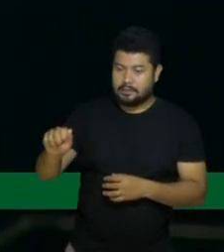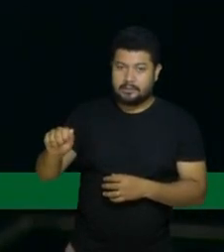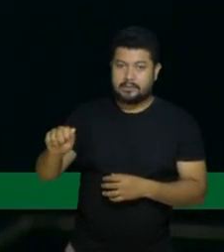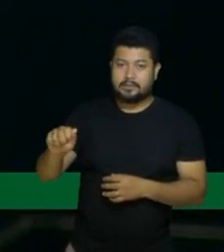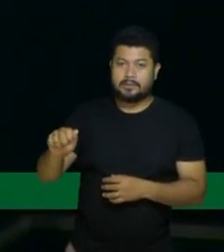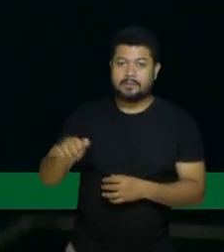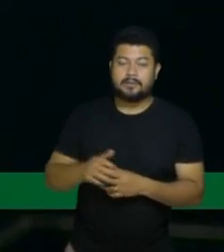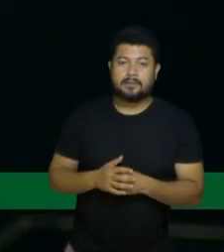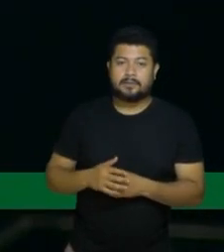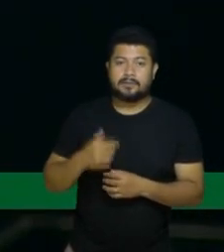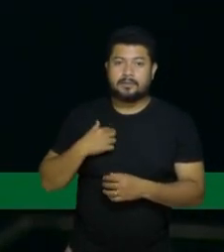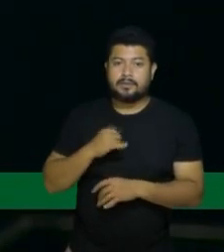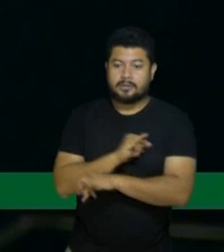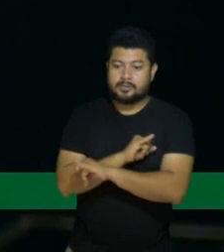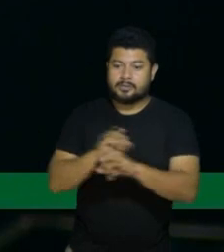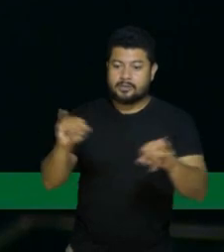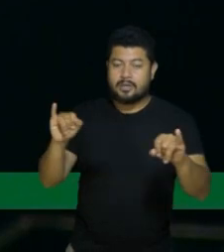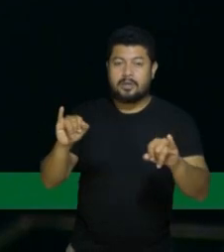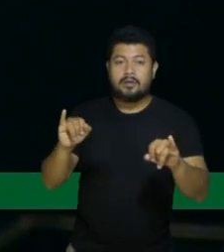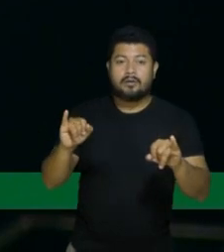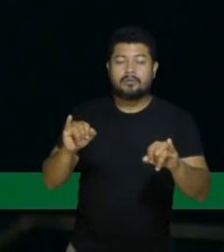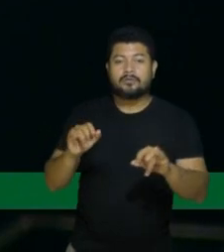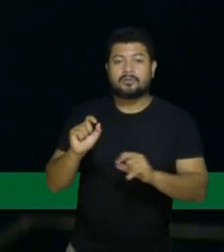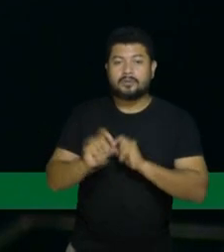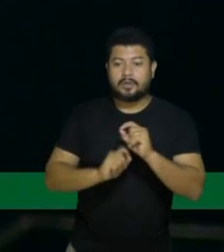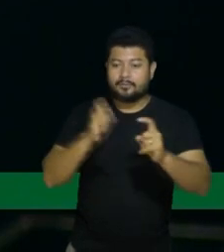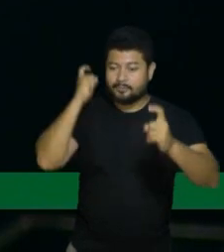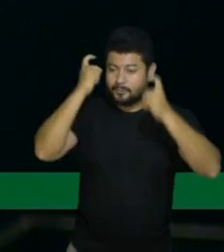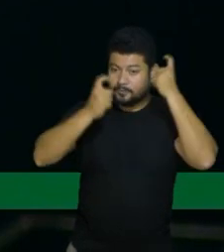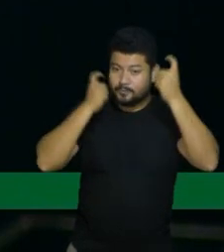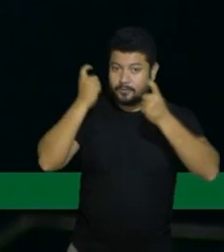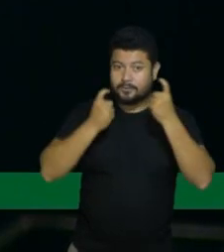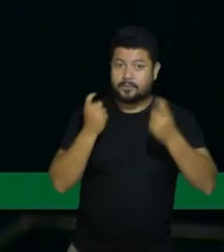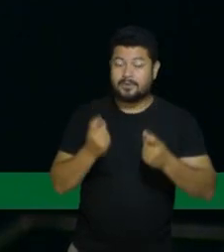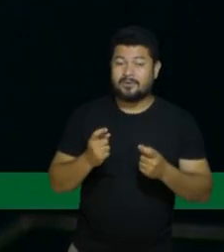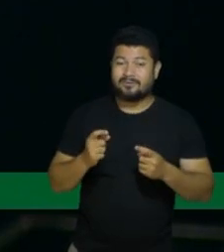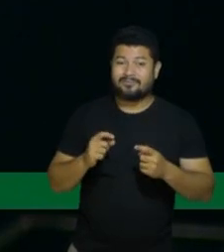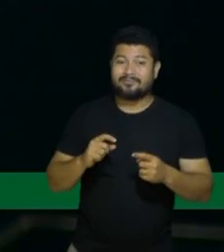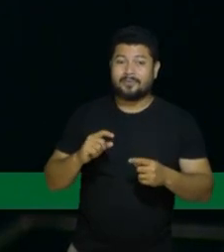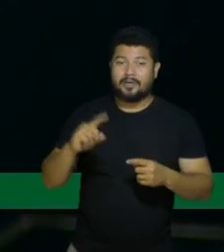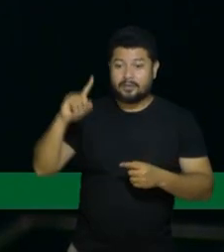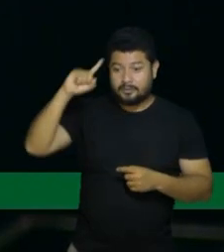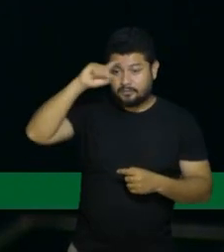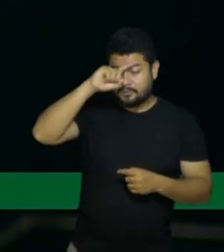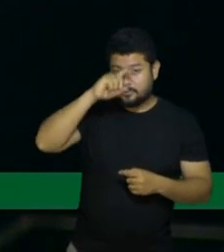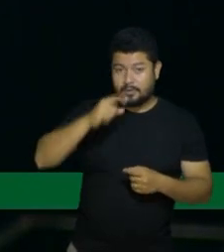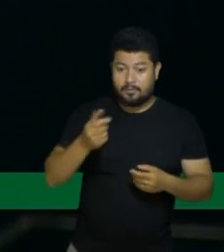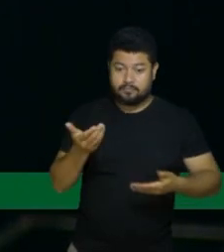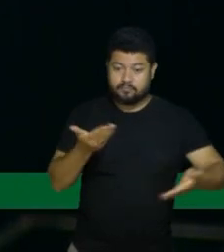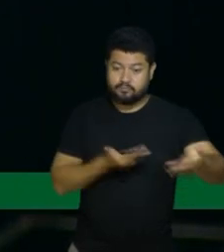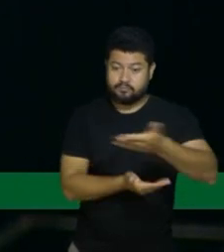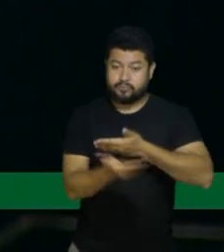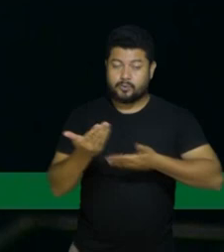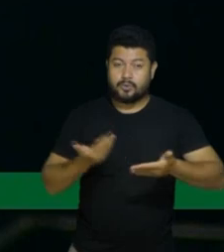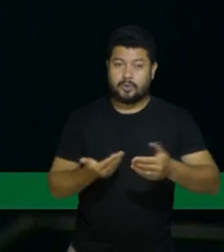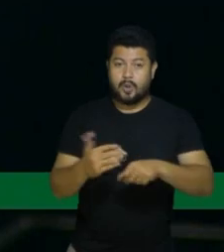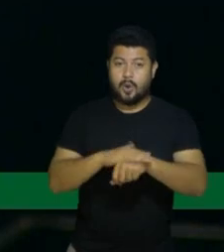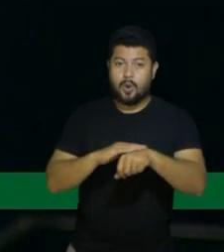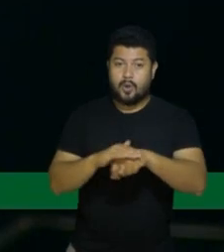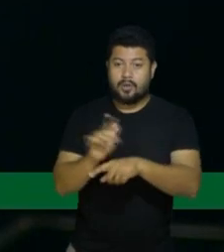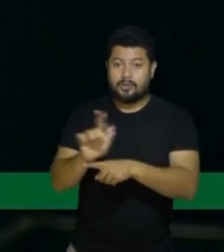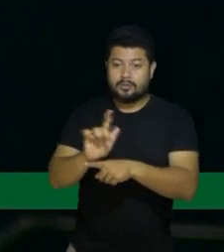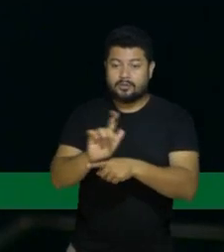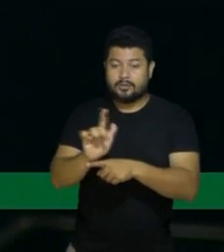decidimos tornar pública a nossa preocupação com o impasse que vem ocorrendo nas negociações entre os gestores da